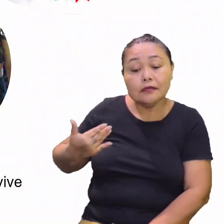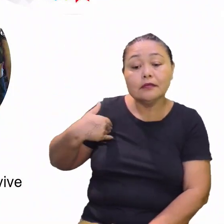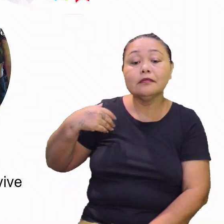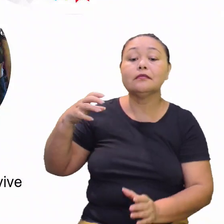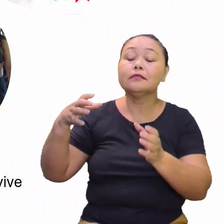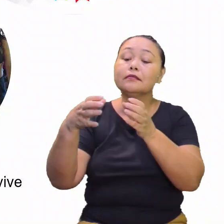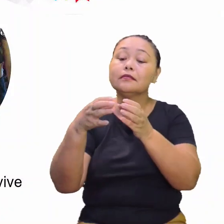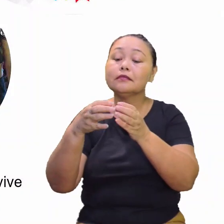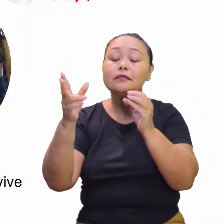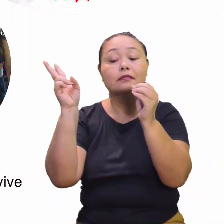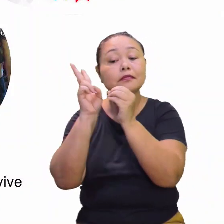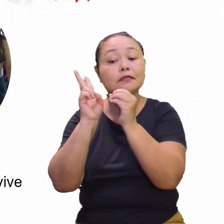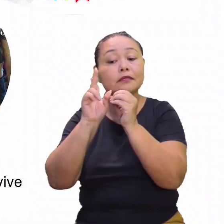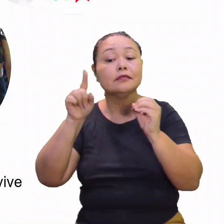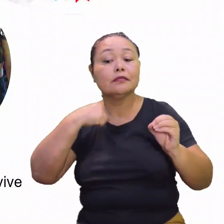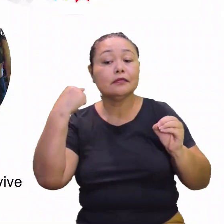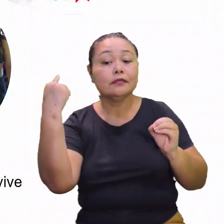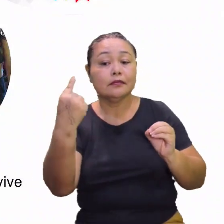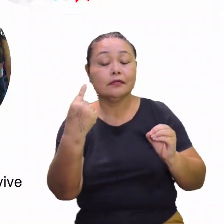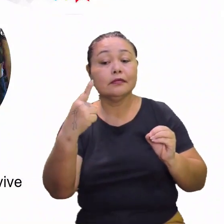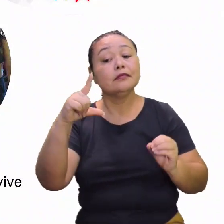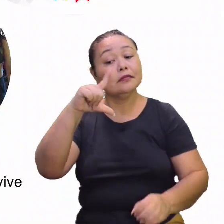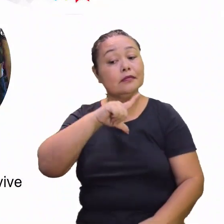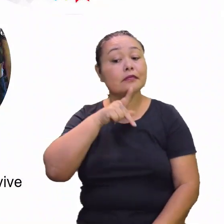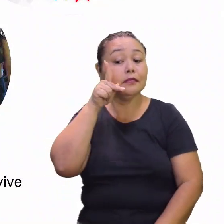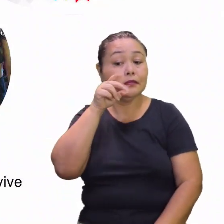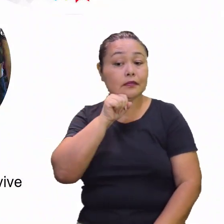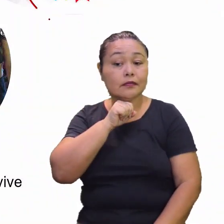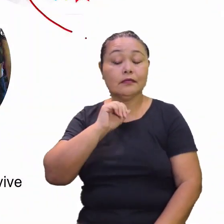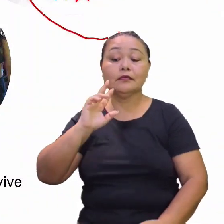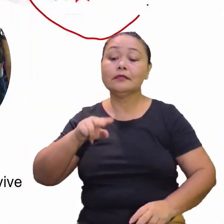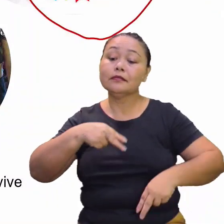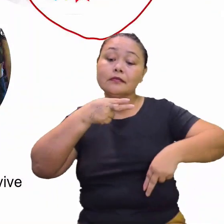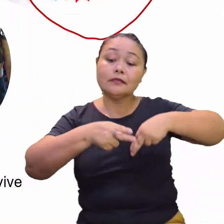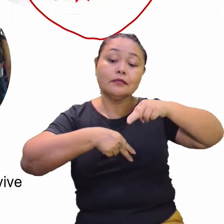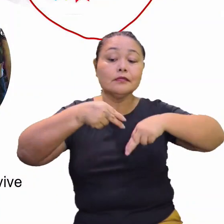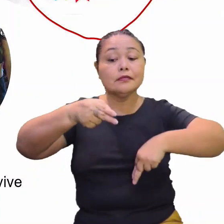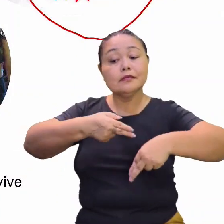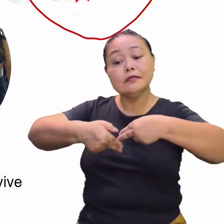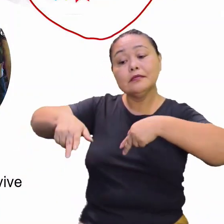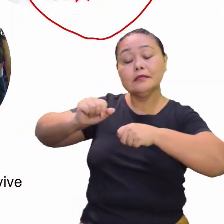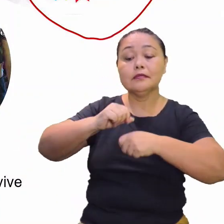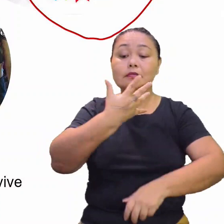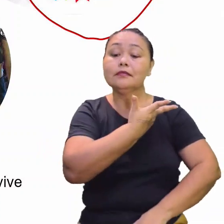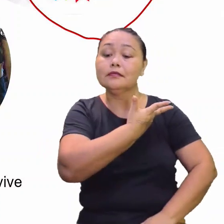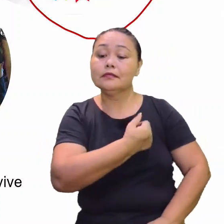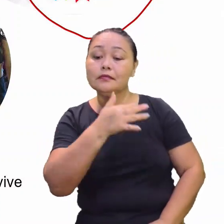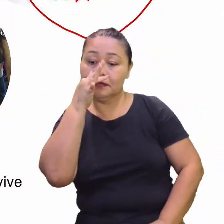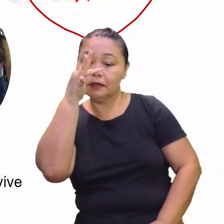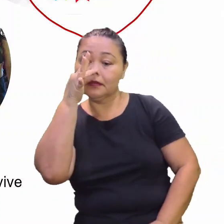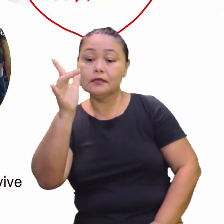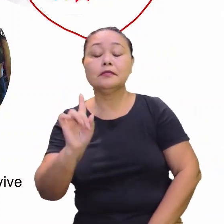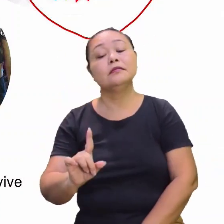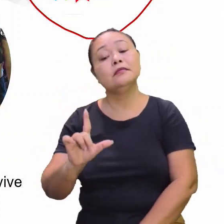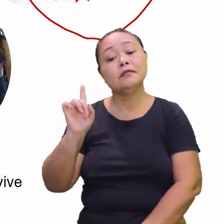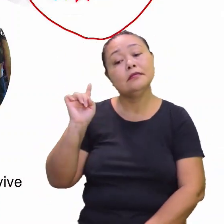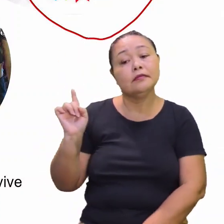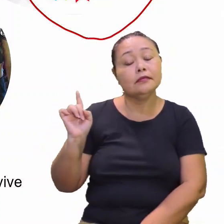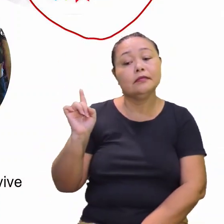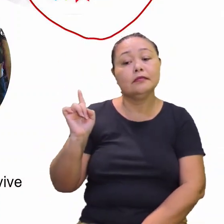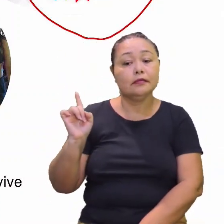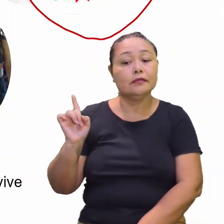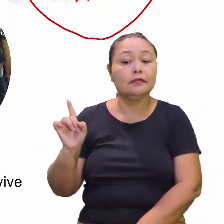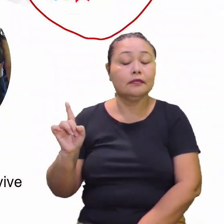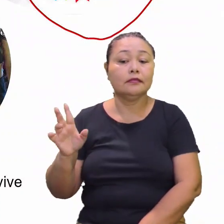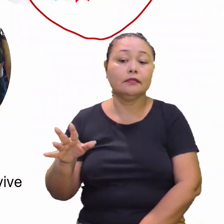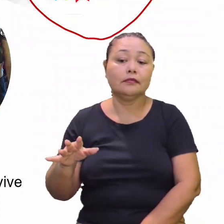conhecer tribos indígenas. Nós temos aqui em Porto Velho o Arraial, Flor do Maracujá, não é isso? Muito